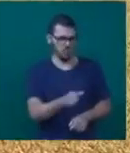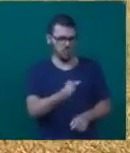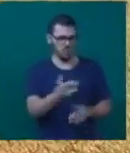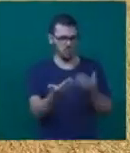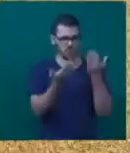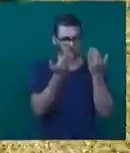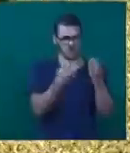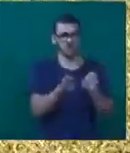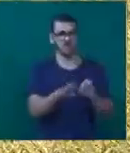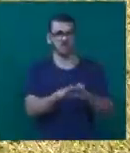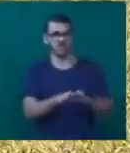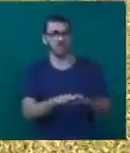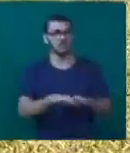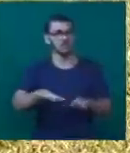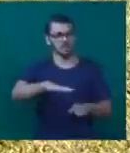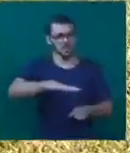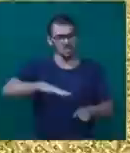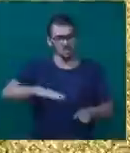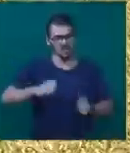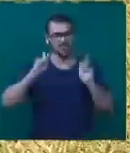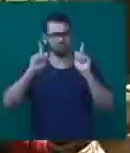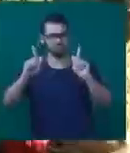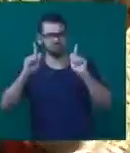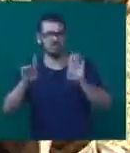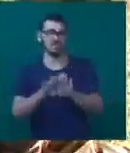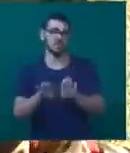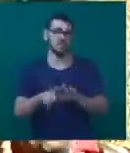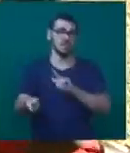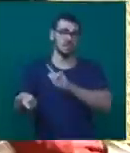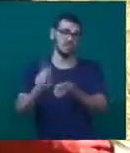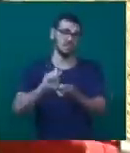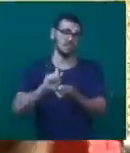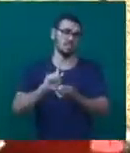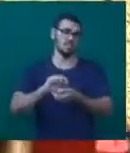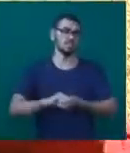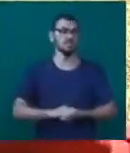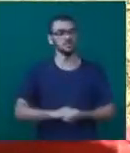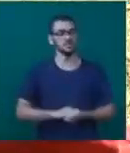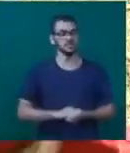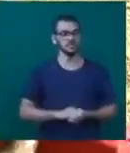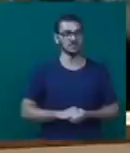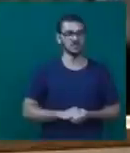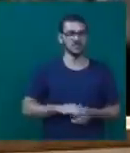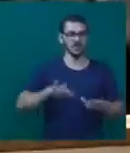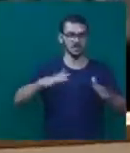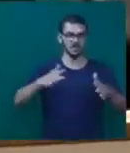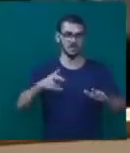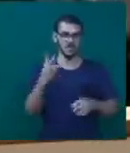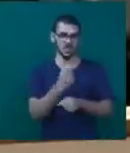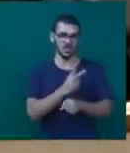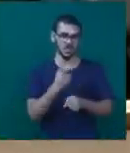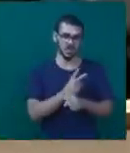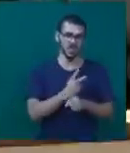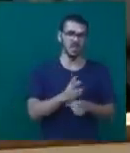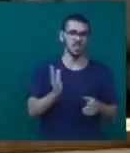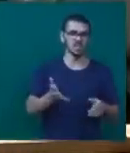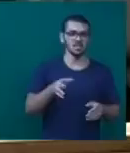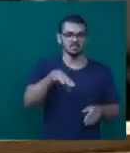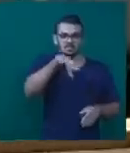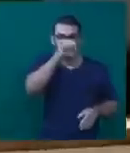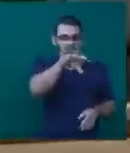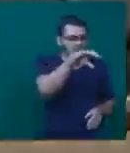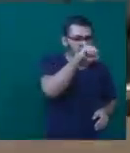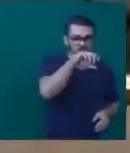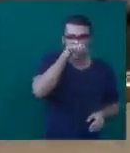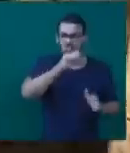operações como manifestações e eventos esportivos. Com 2 anos, o cão já pratica o farejo de